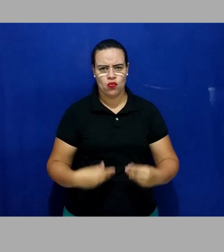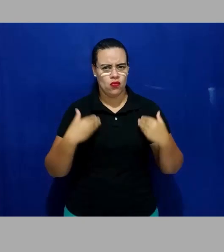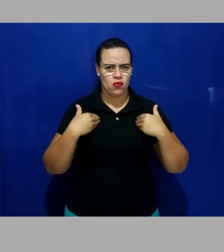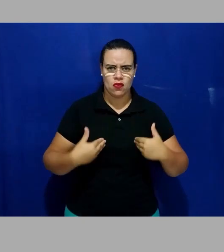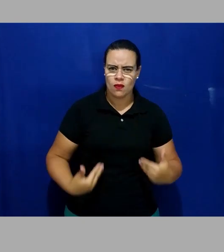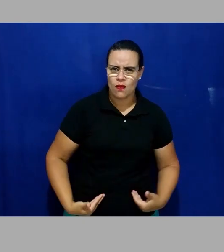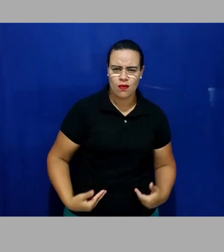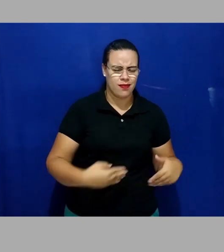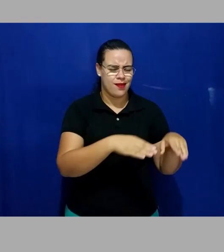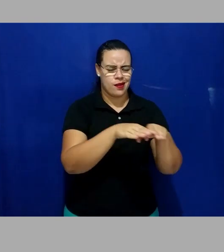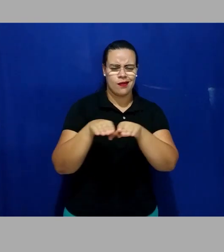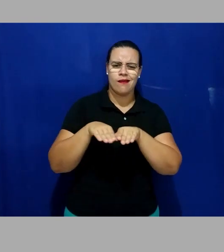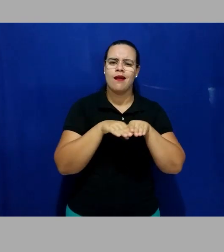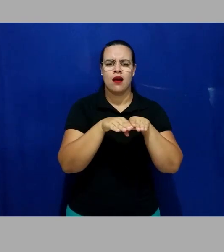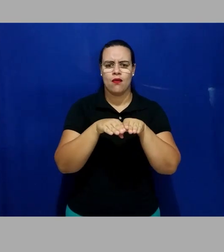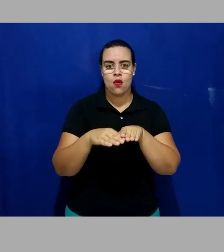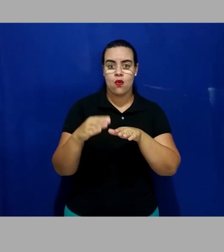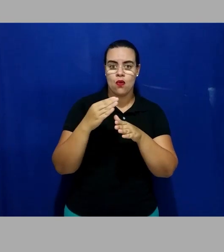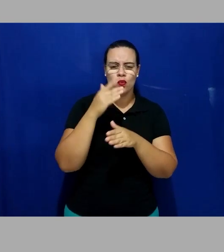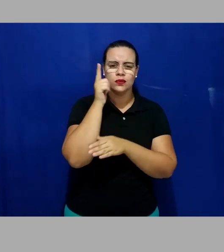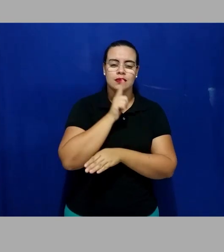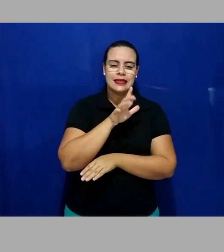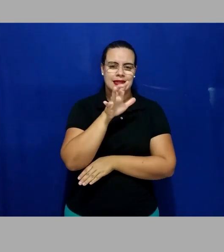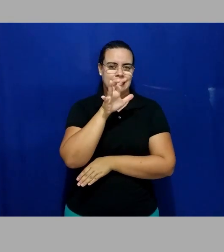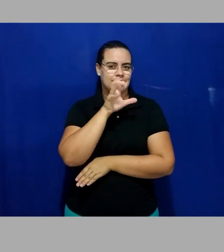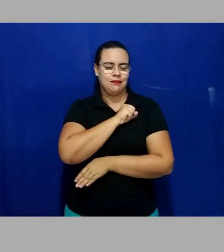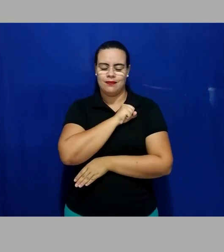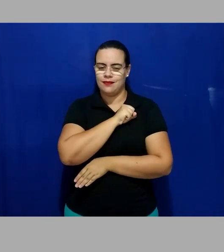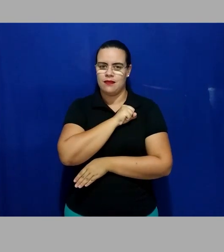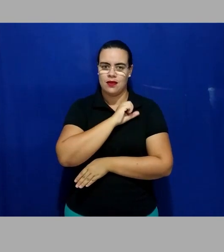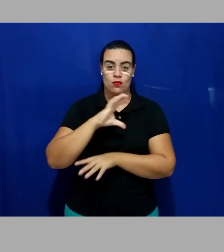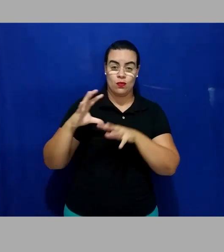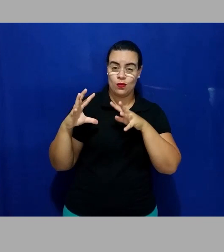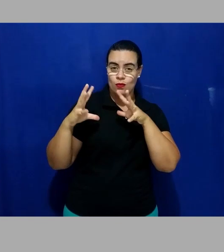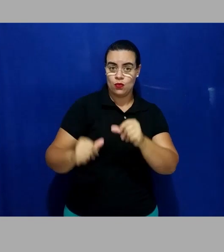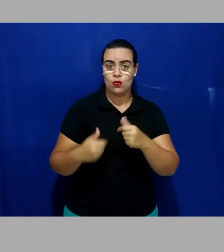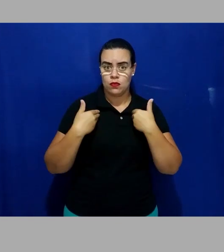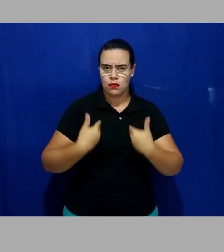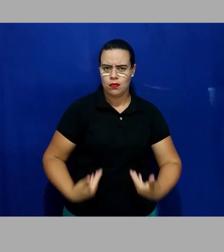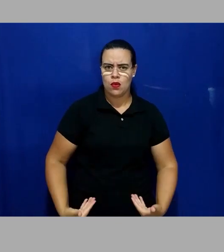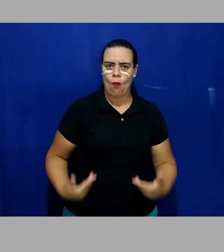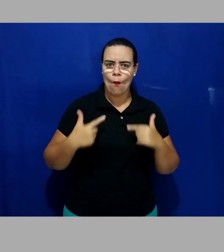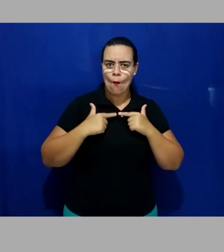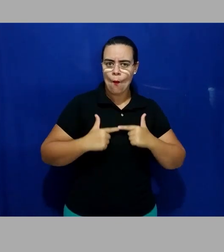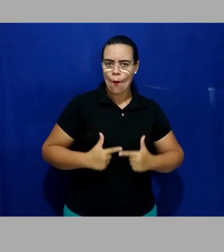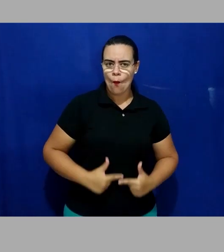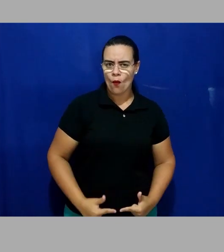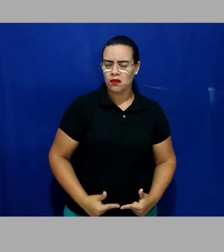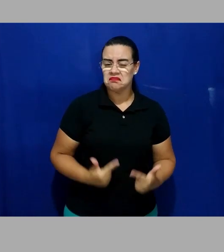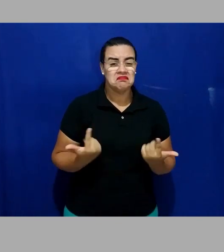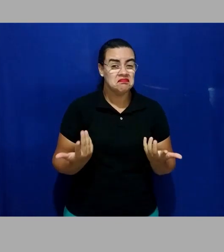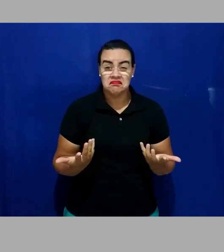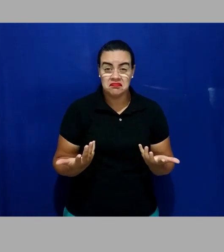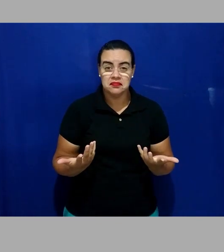peitos, boca, vulva, cu, todas as partes se tornaram iguais desde que pude amar com todas